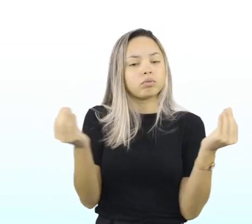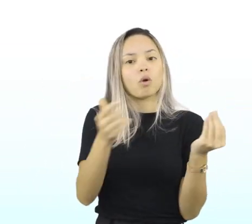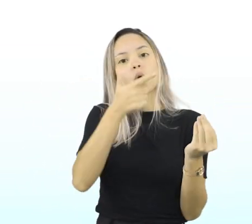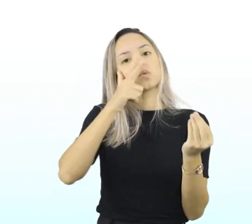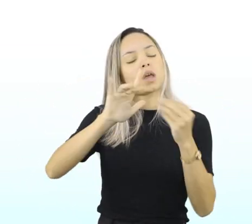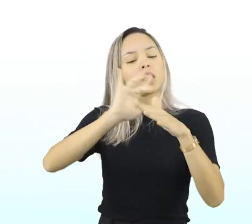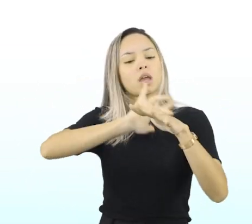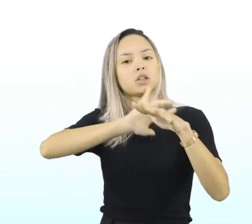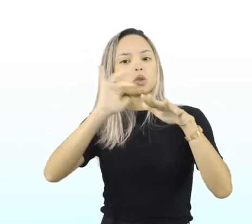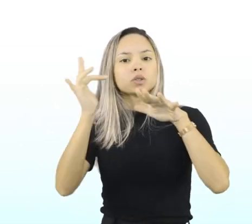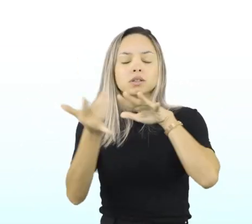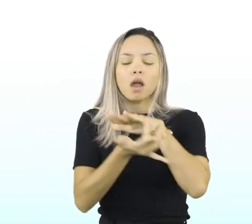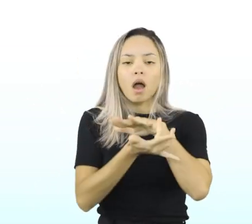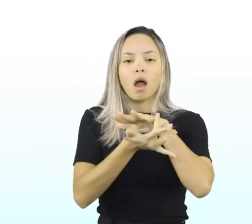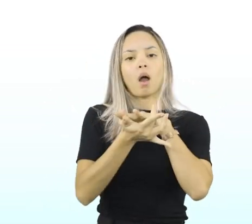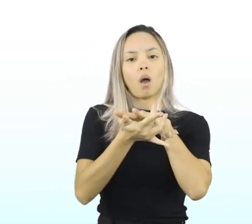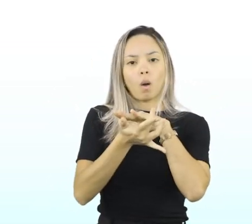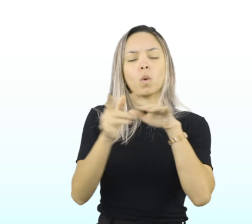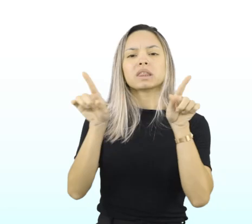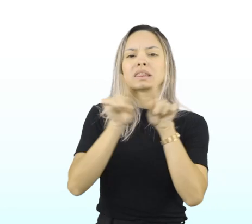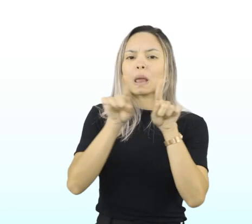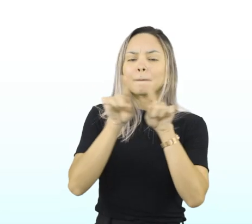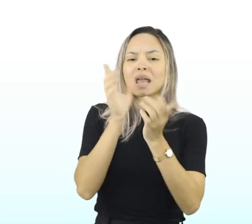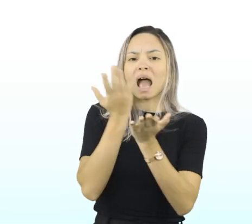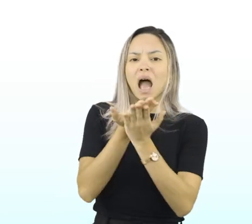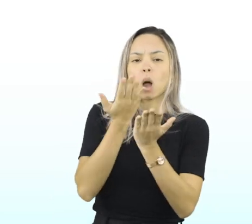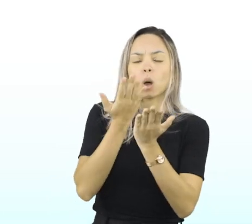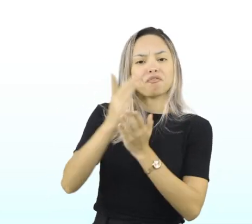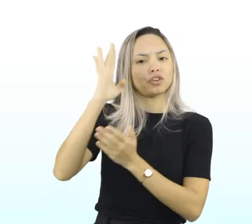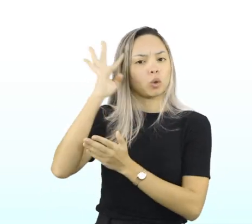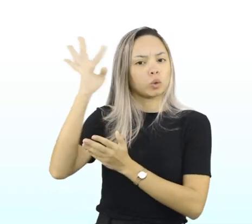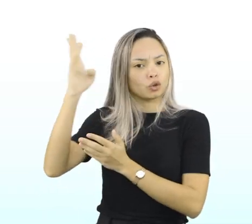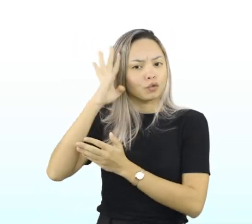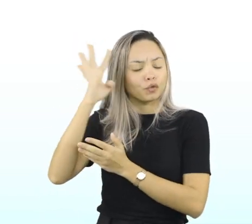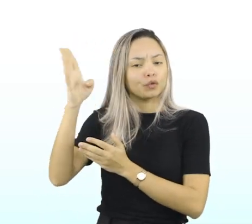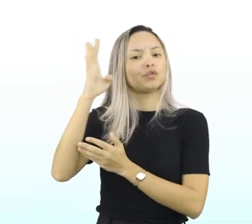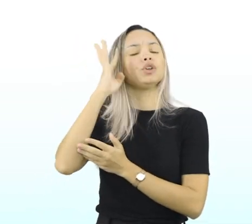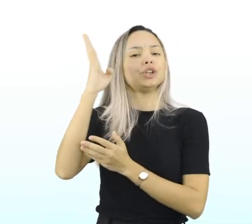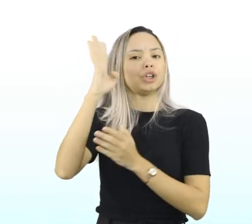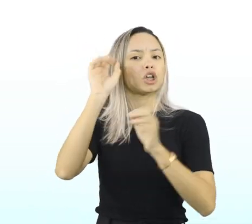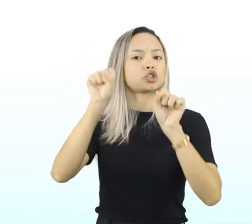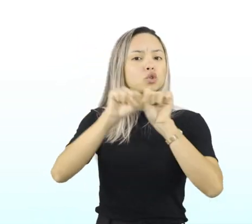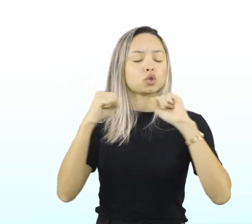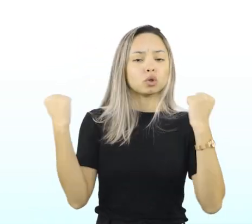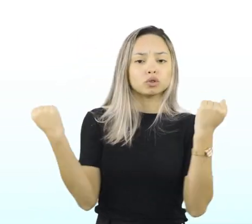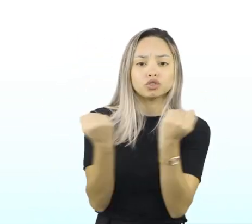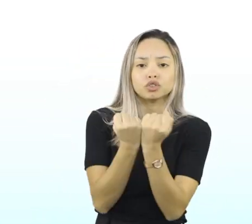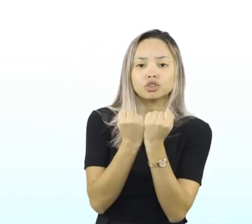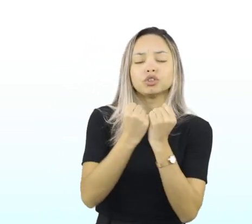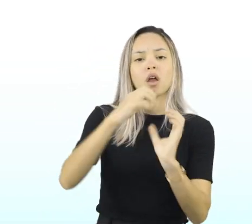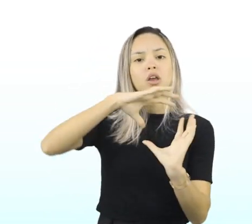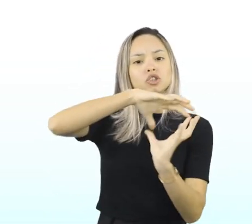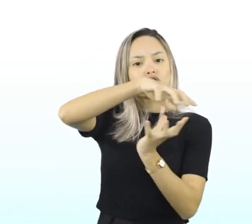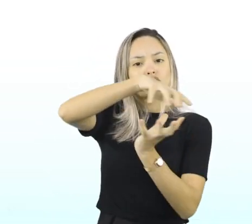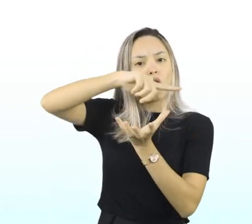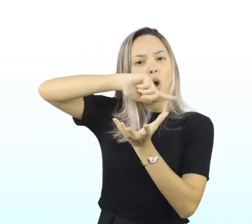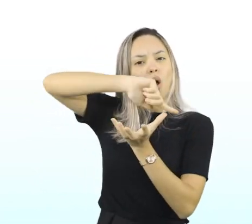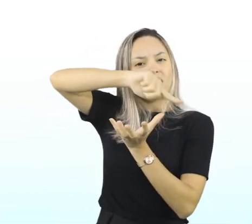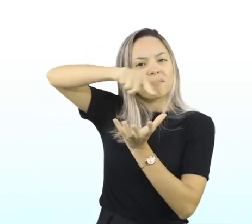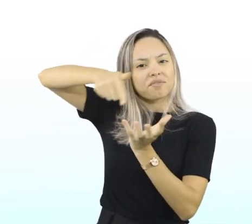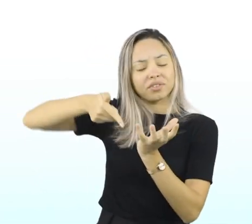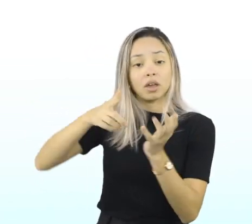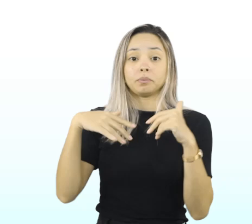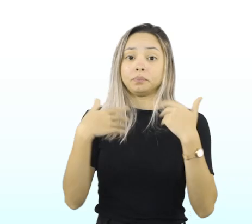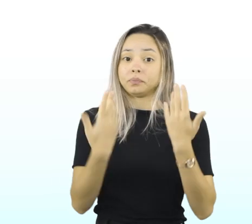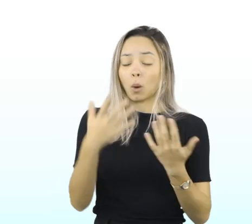é vasta, então você encontra em redes sociais, na tua aula de filosofia, de sociologia, na tua aula de geografia, então